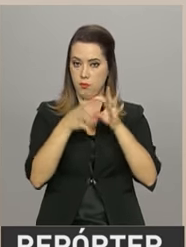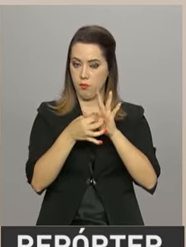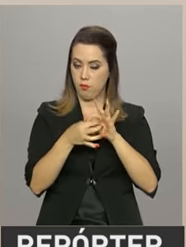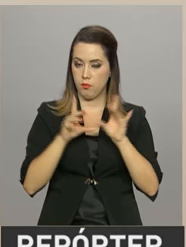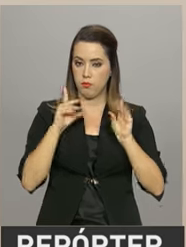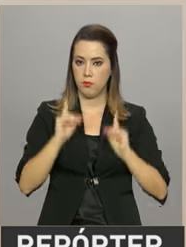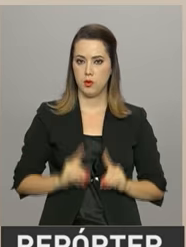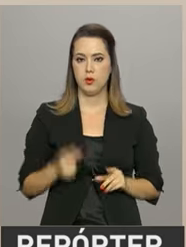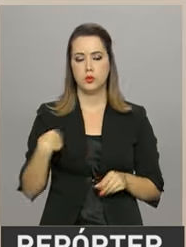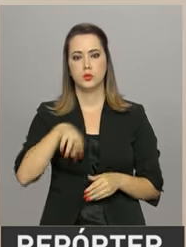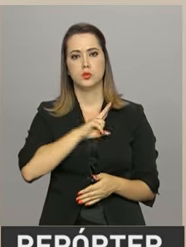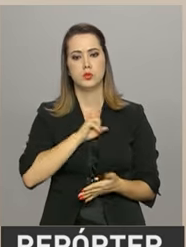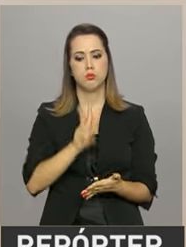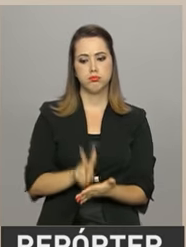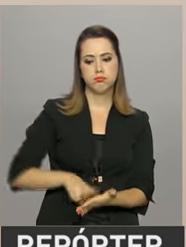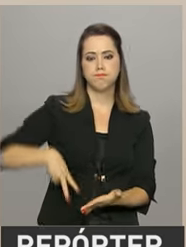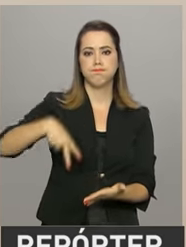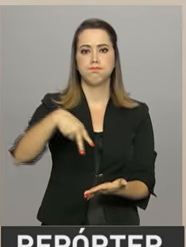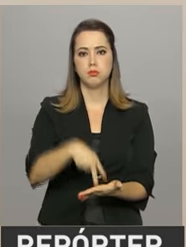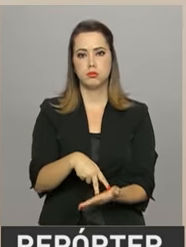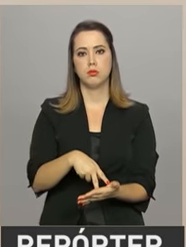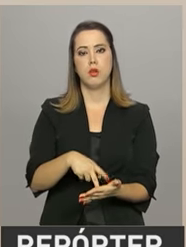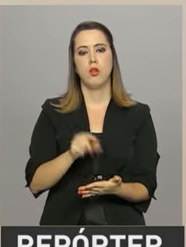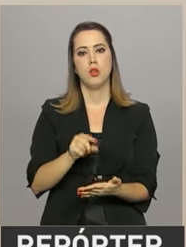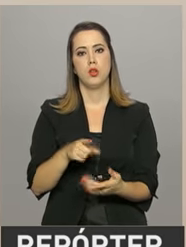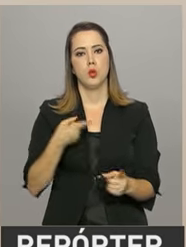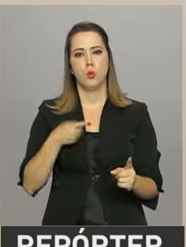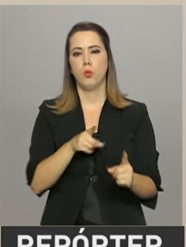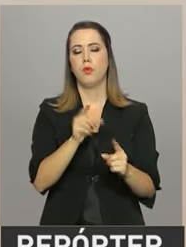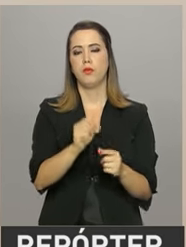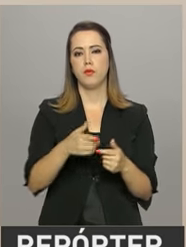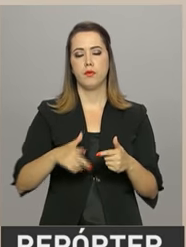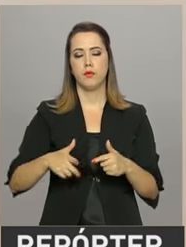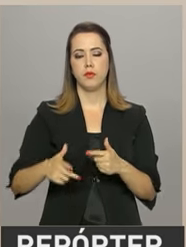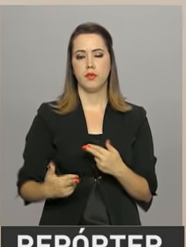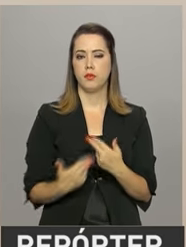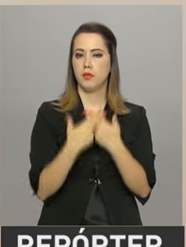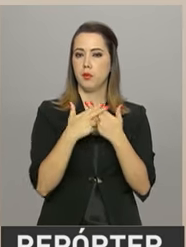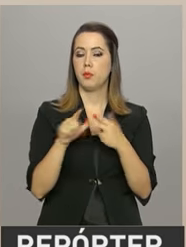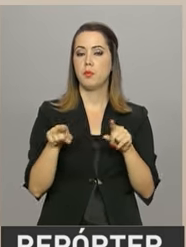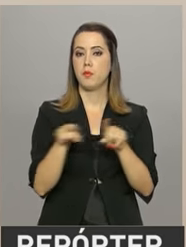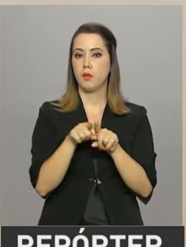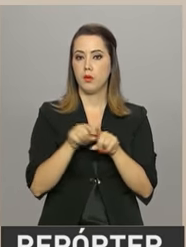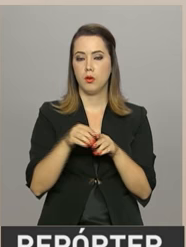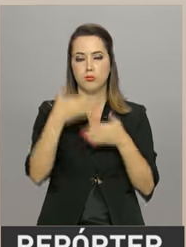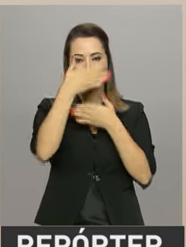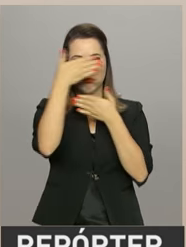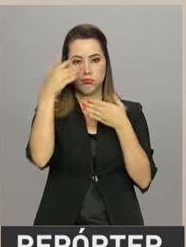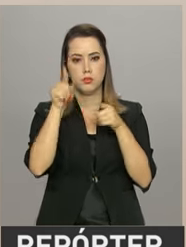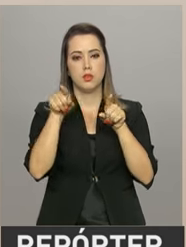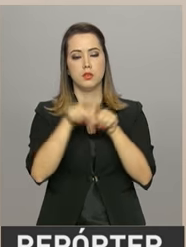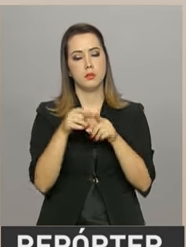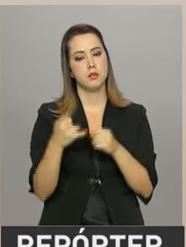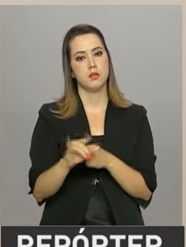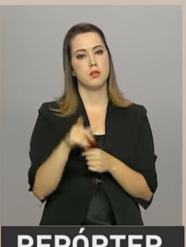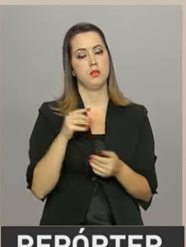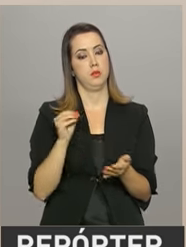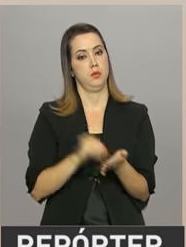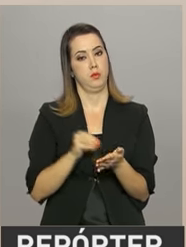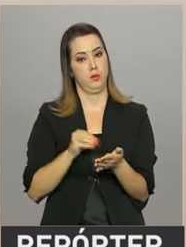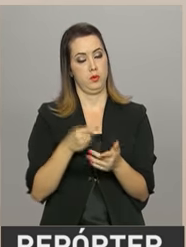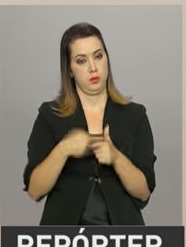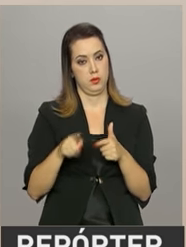com enfrentamento ao terrorismo e tem forças de contingência em condição de atuar no caso de esgotamento dos órgãos de segurança